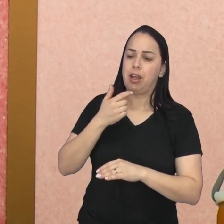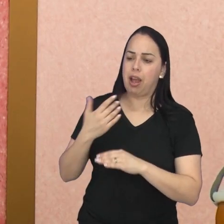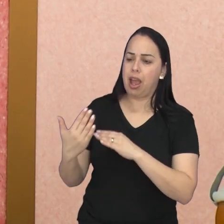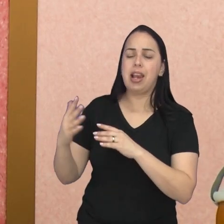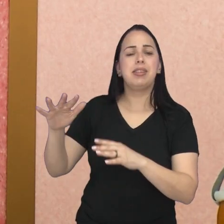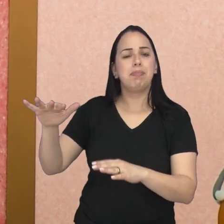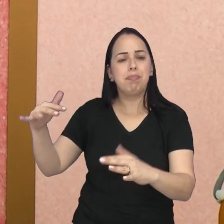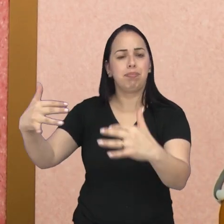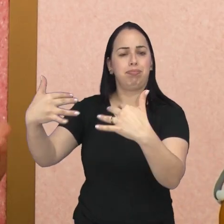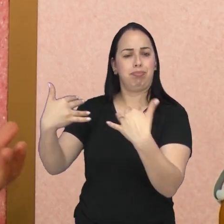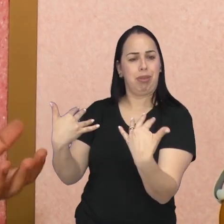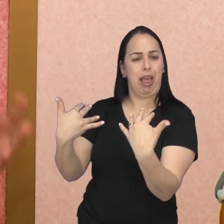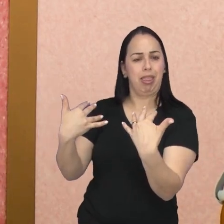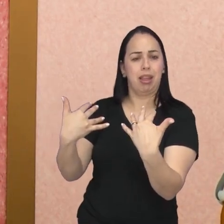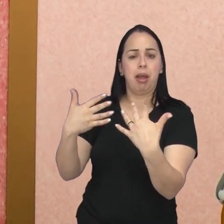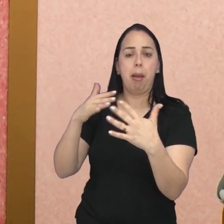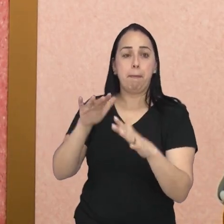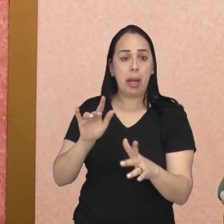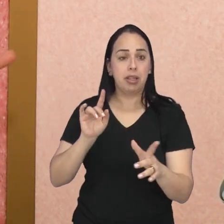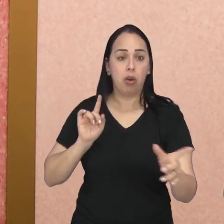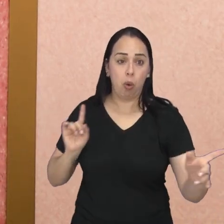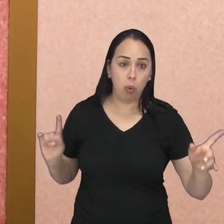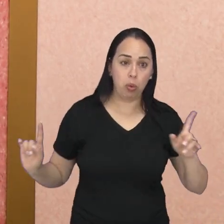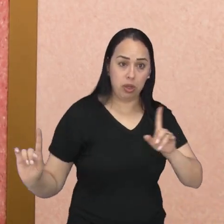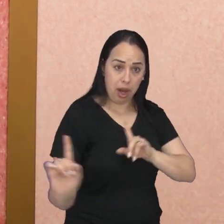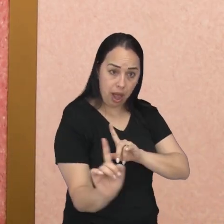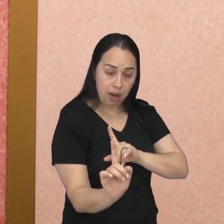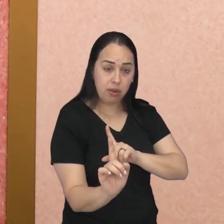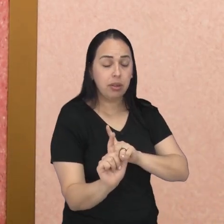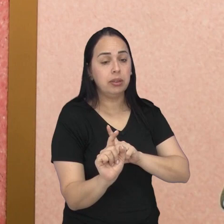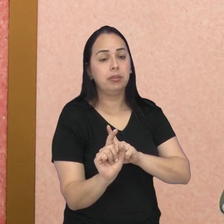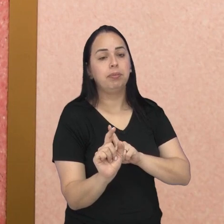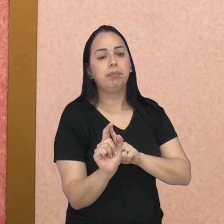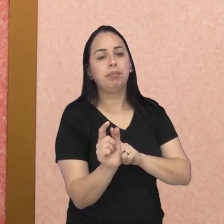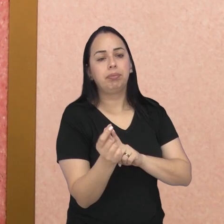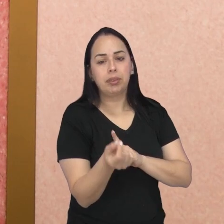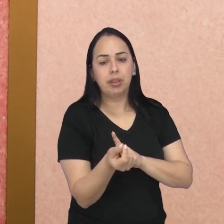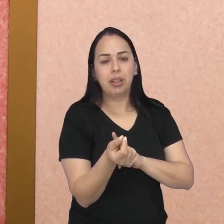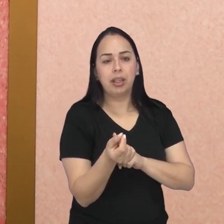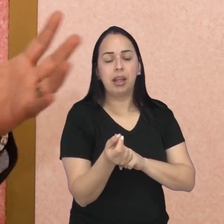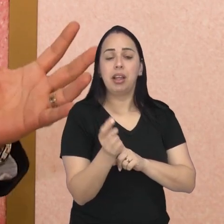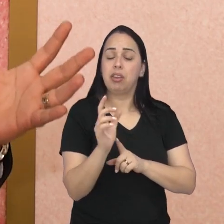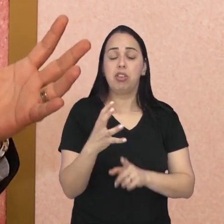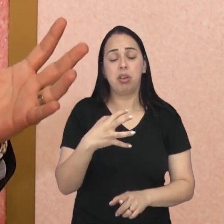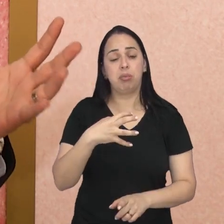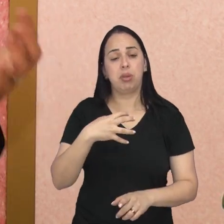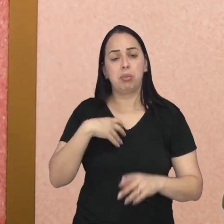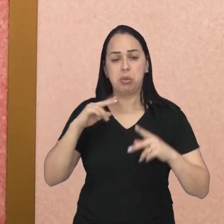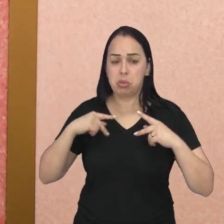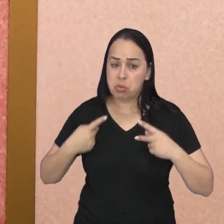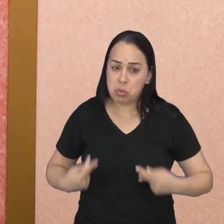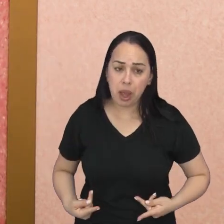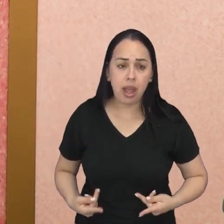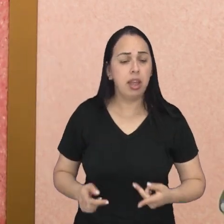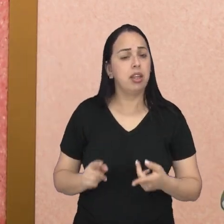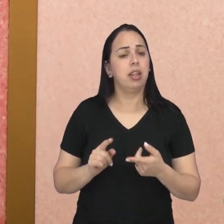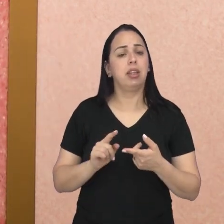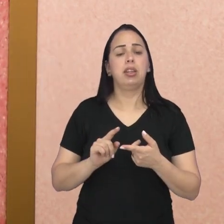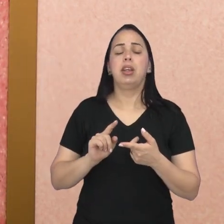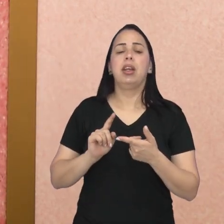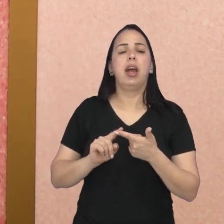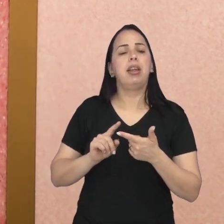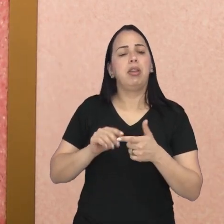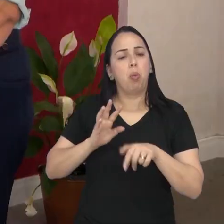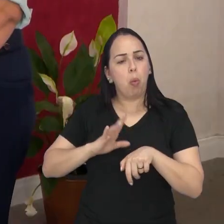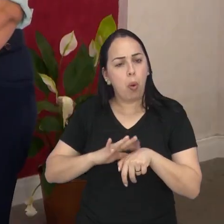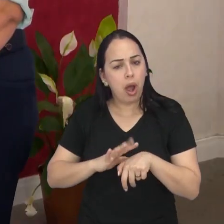deles, né? Mas o outro lado, que você já disse bem, é esse lado humano, né? A gente fica doente,